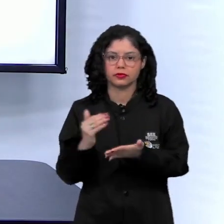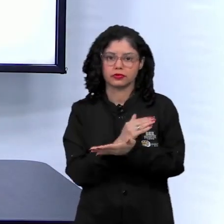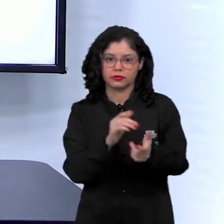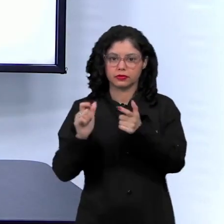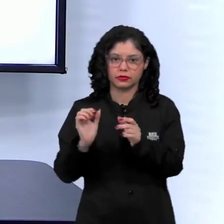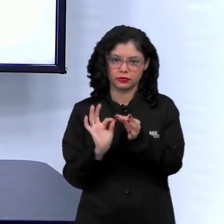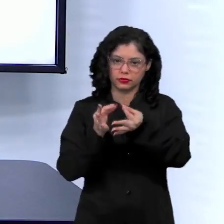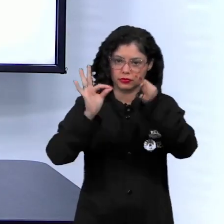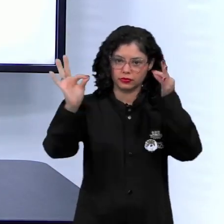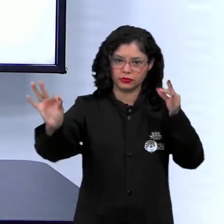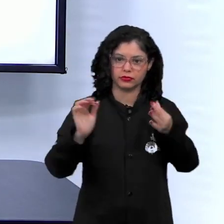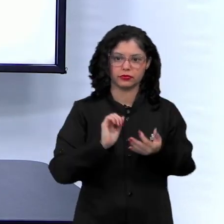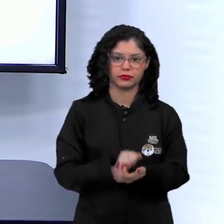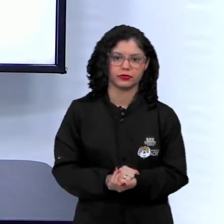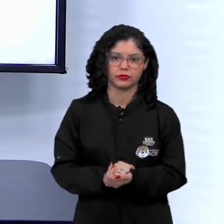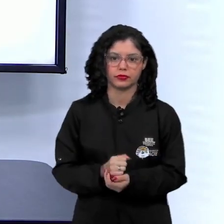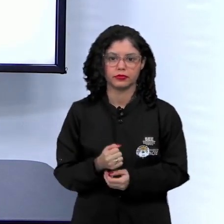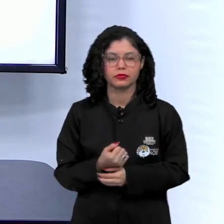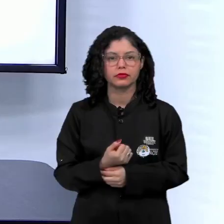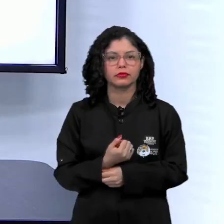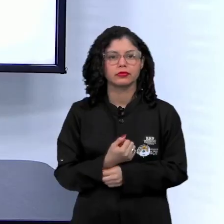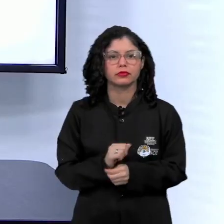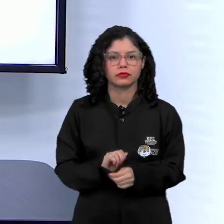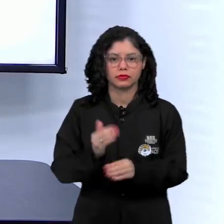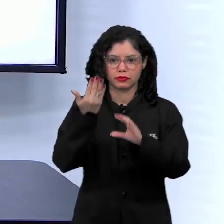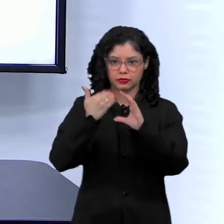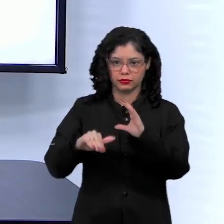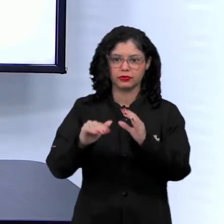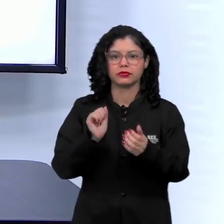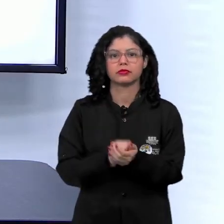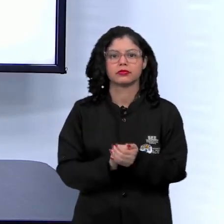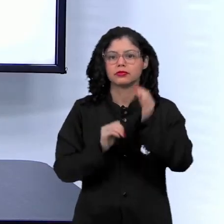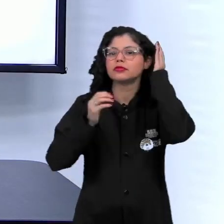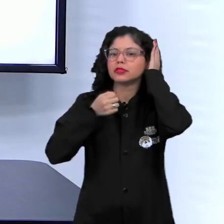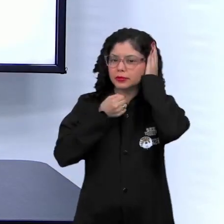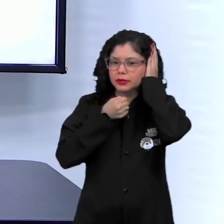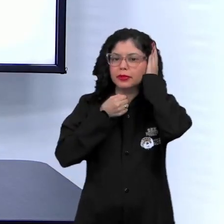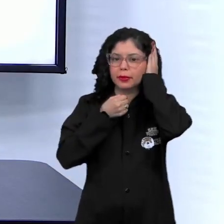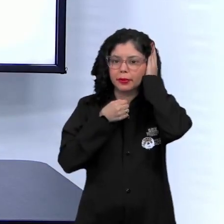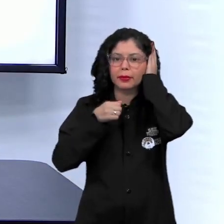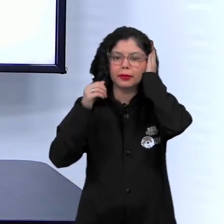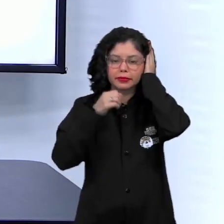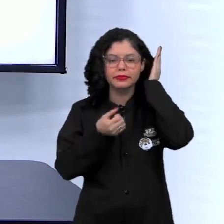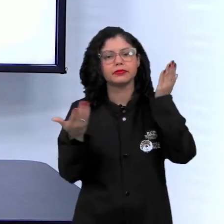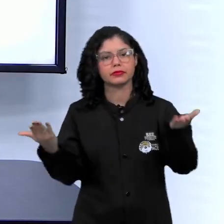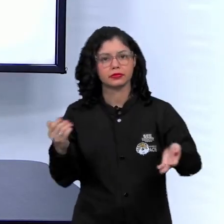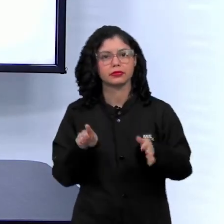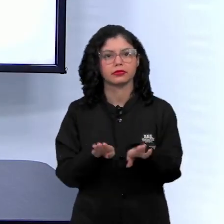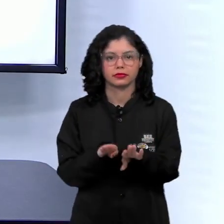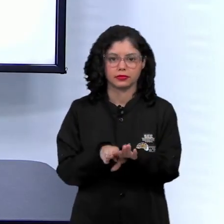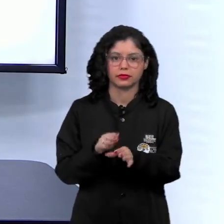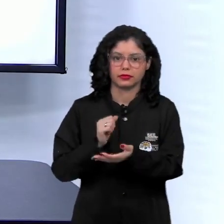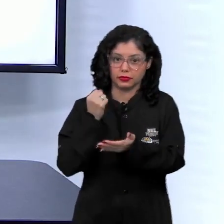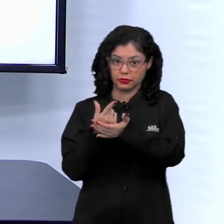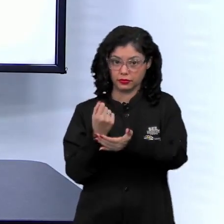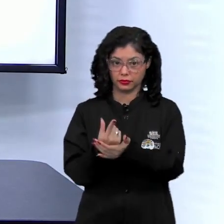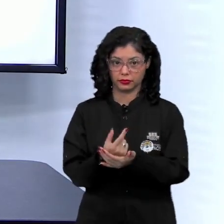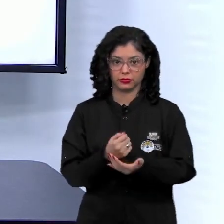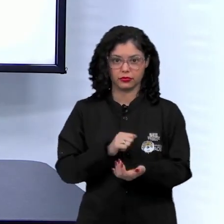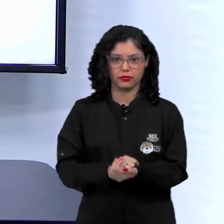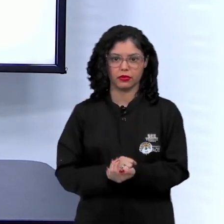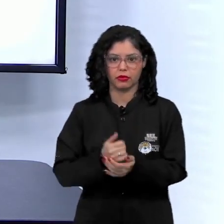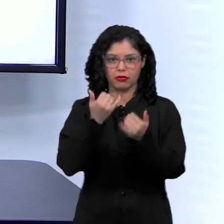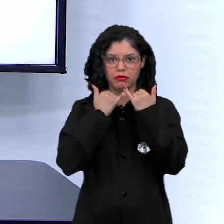lugar distante, mandava uma mensagem lá na rádio, pagava por essa gravação